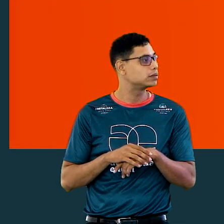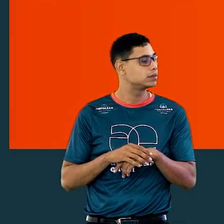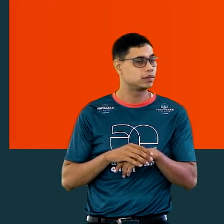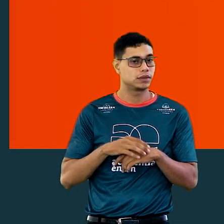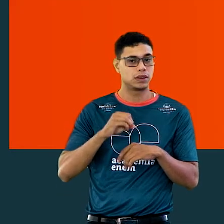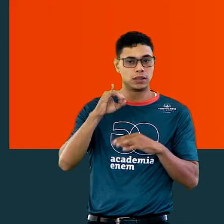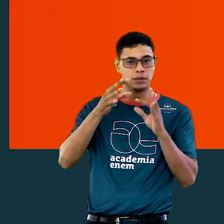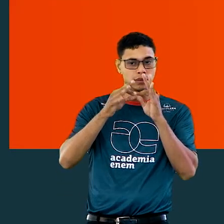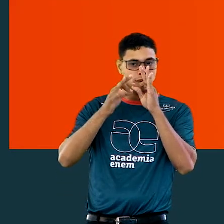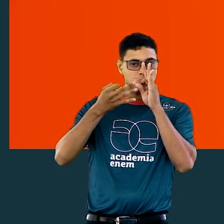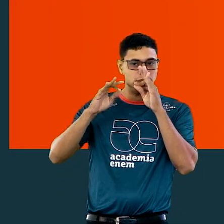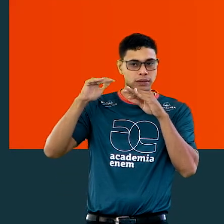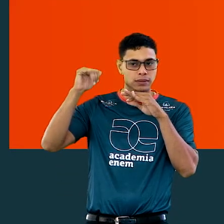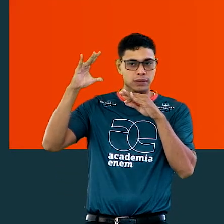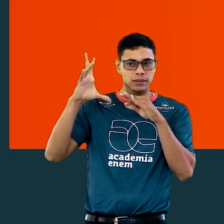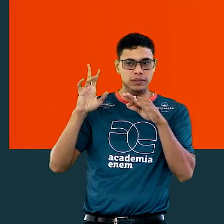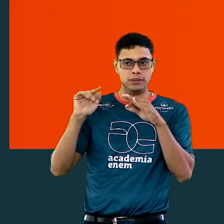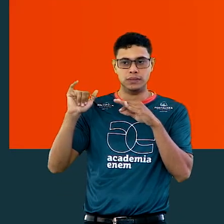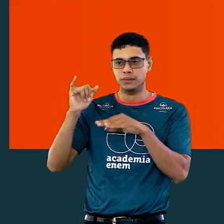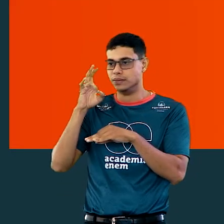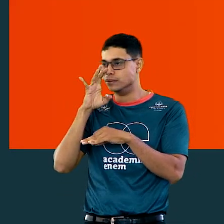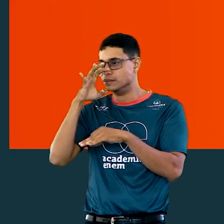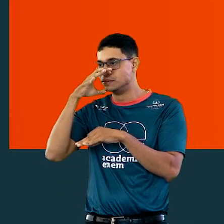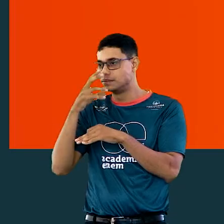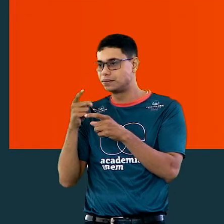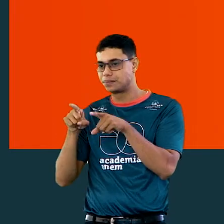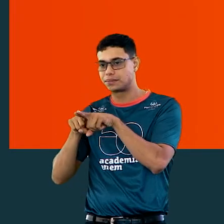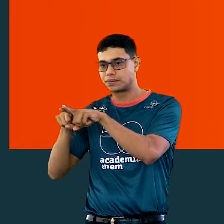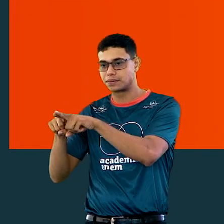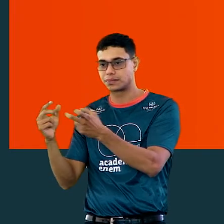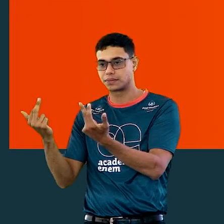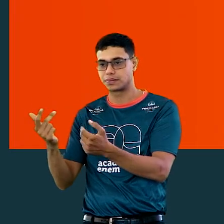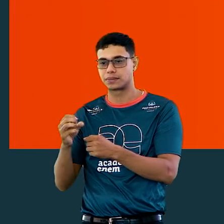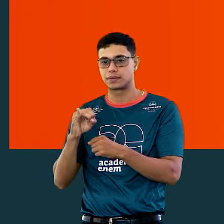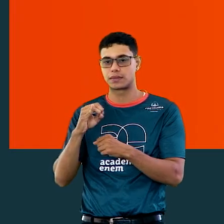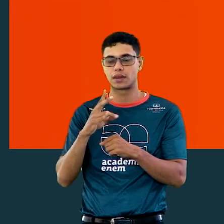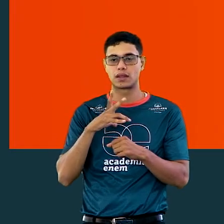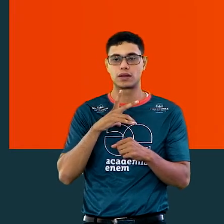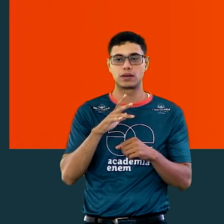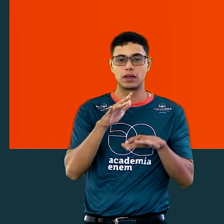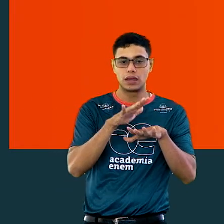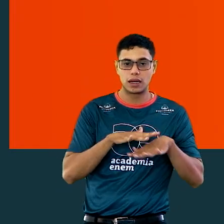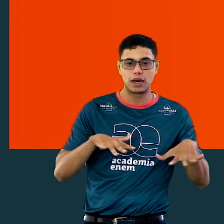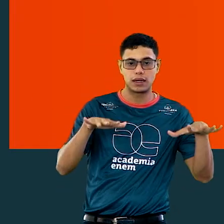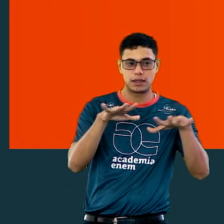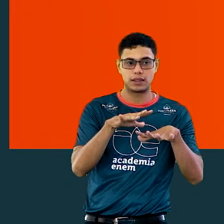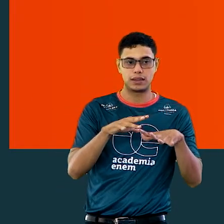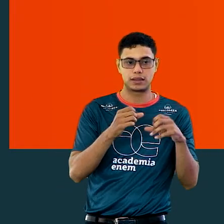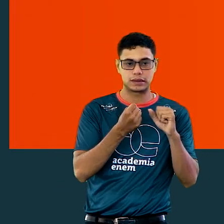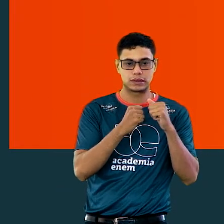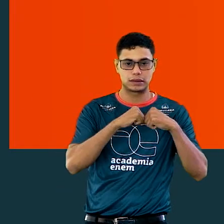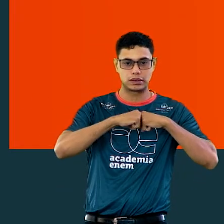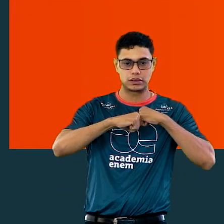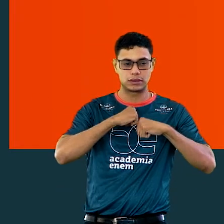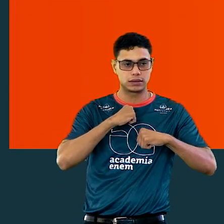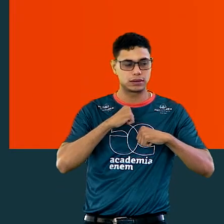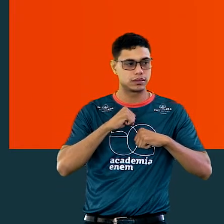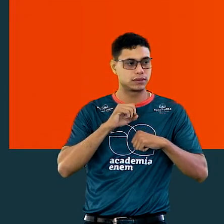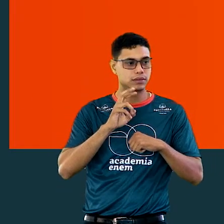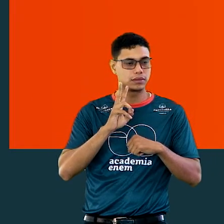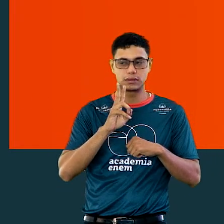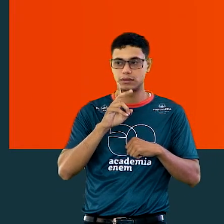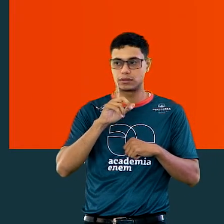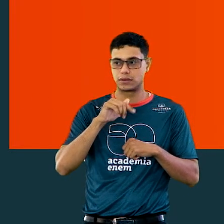comprimento, maior a resistência. Quanto maior for a área da secção. Essa área, pessoal, é